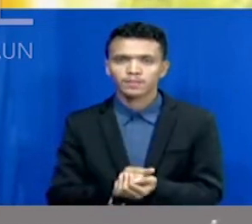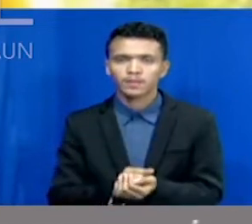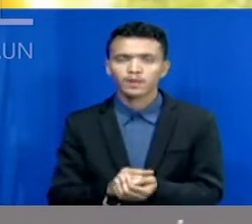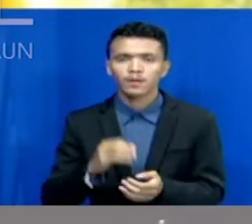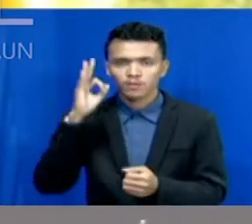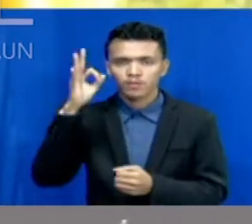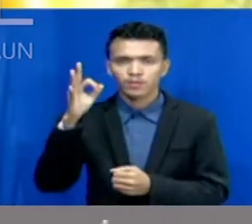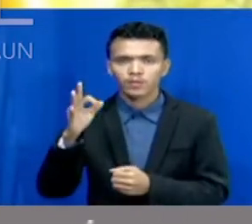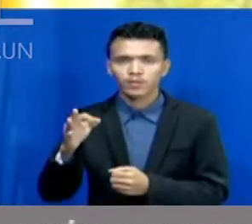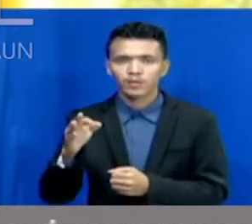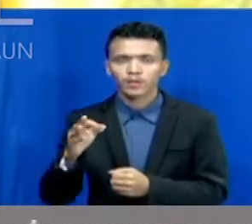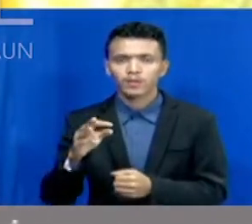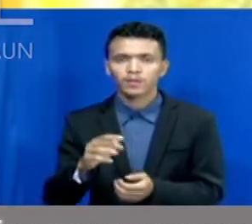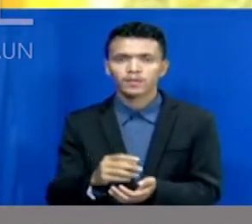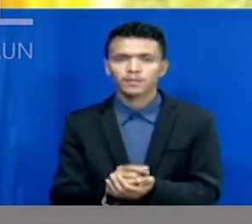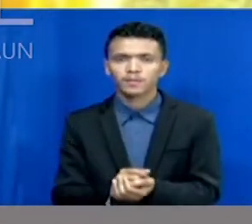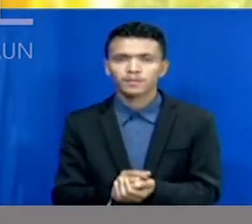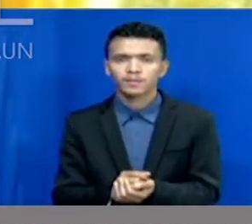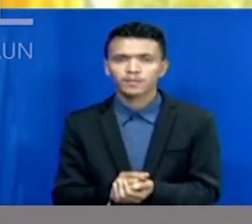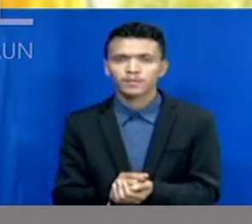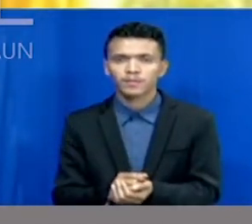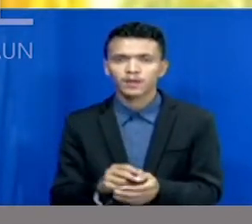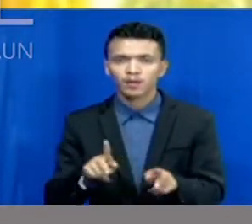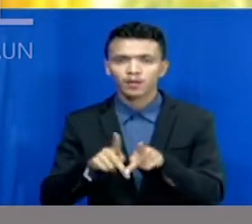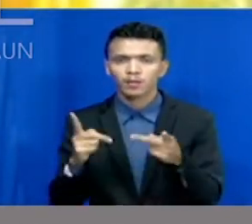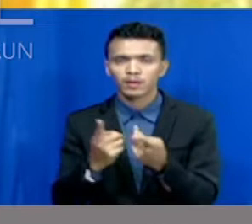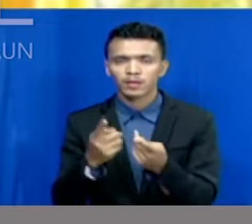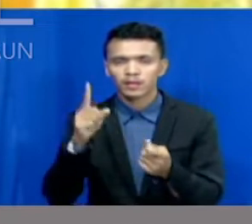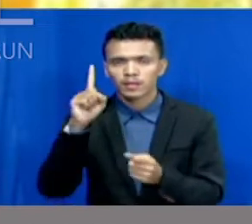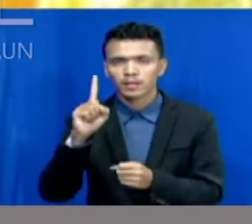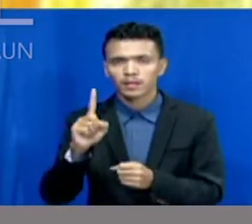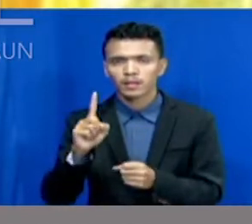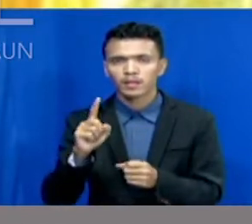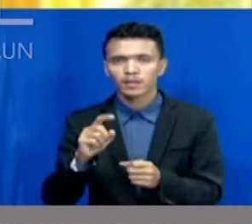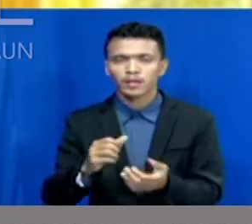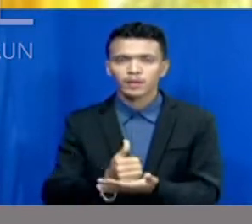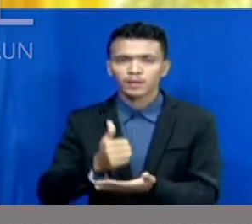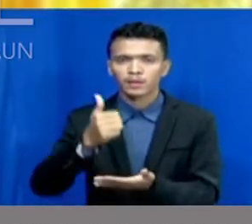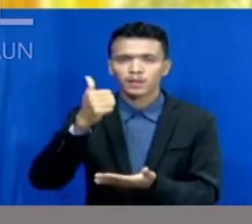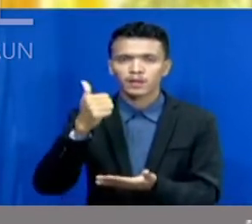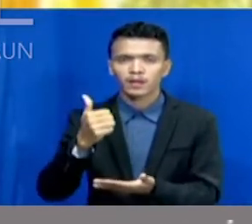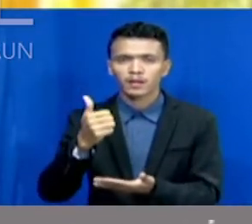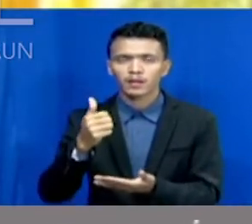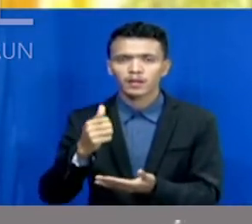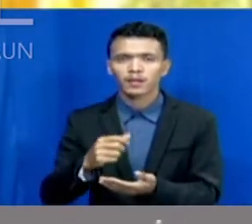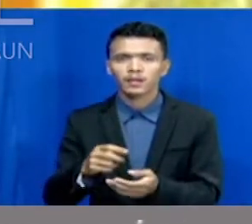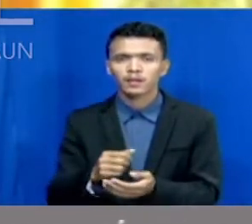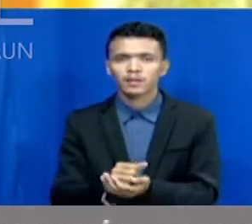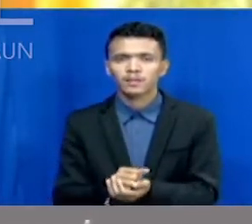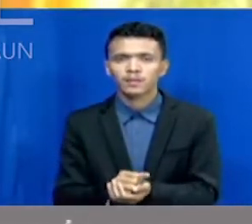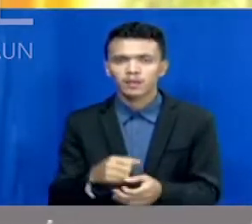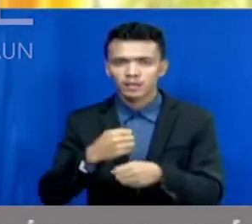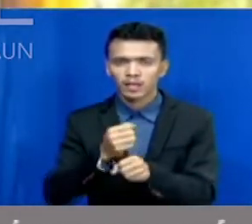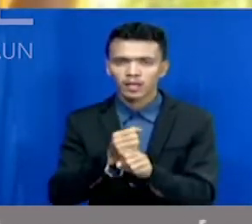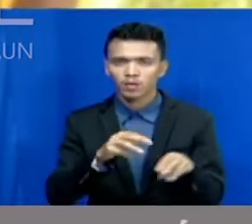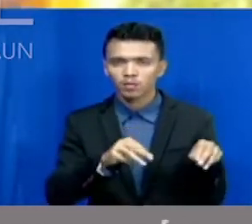hoje, que tempo vence, companhia ida, não vem a comandar, tende, sei. A